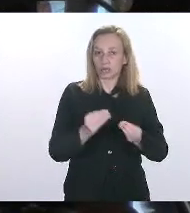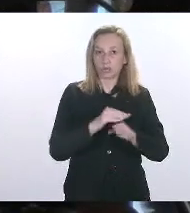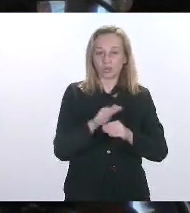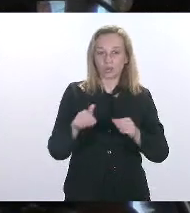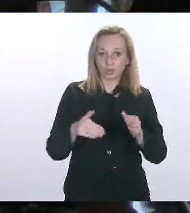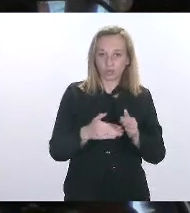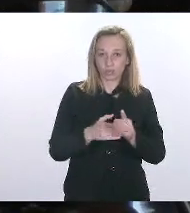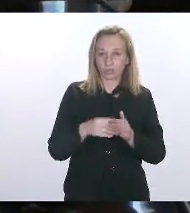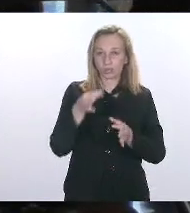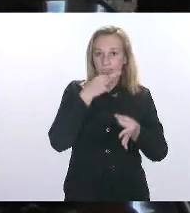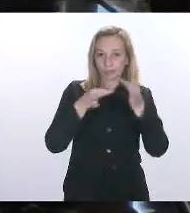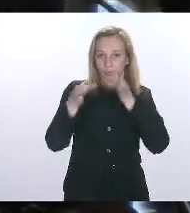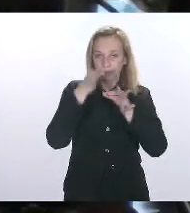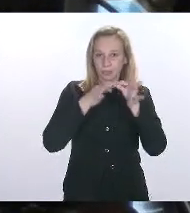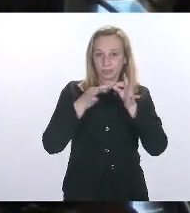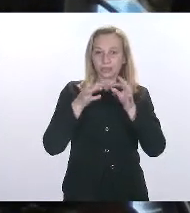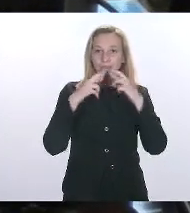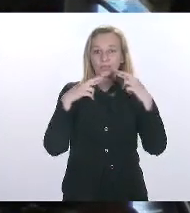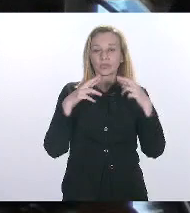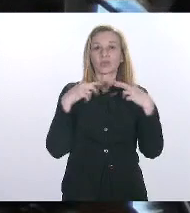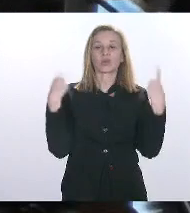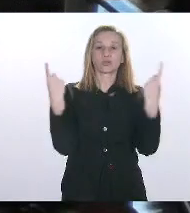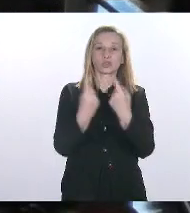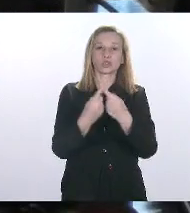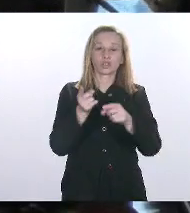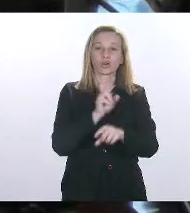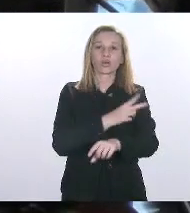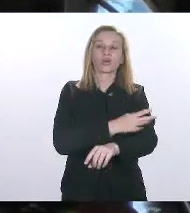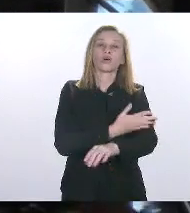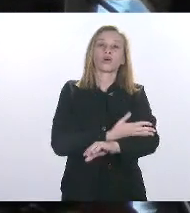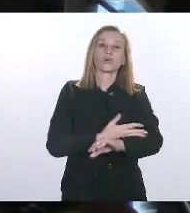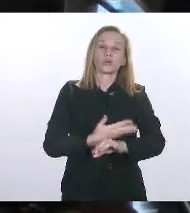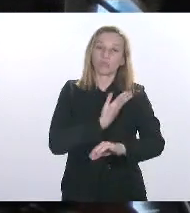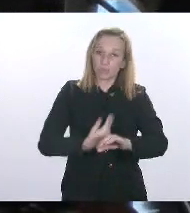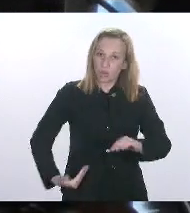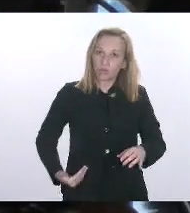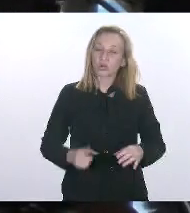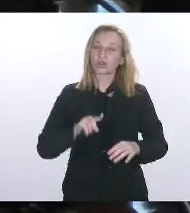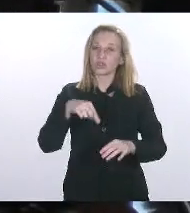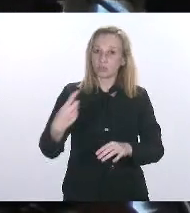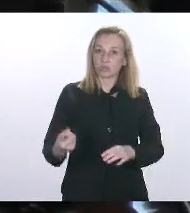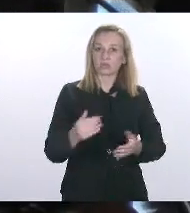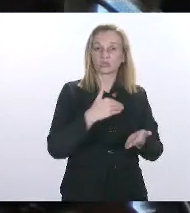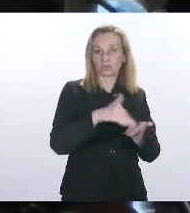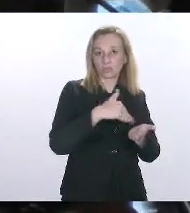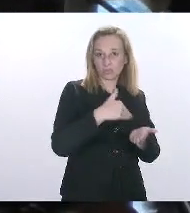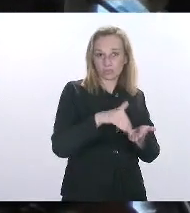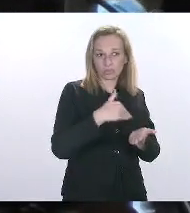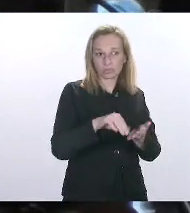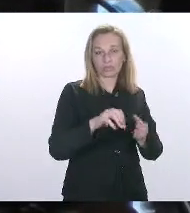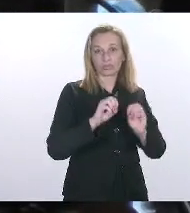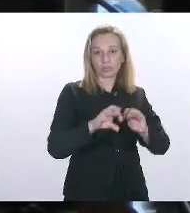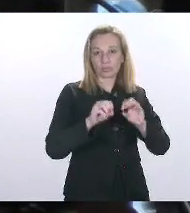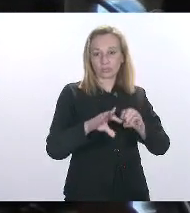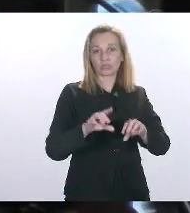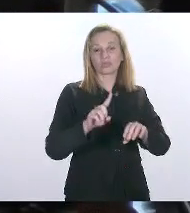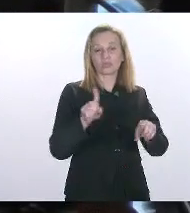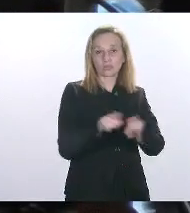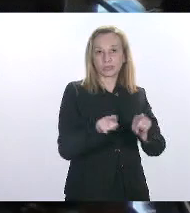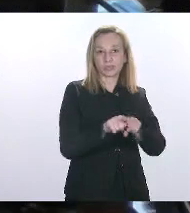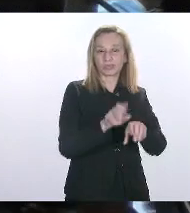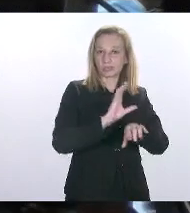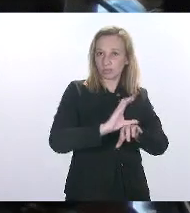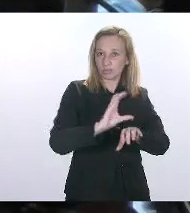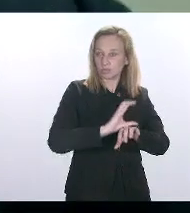uma audiência pública e, paralelo a isso, baixamos de diligência para a Secretaria de Educação e o Conselho. Pode ser assim?